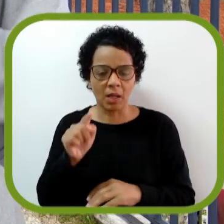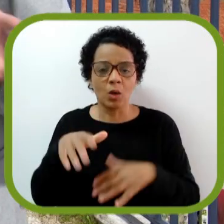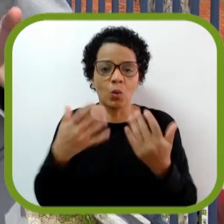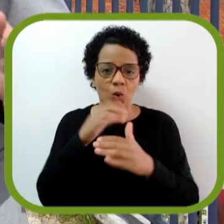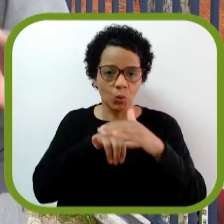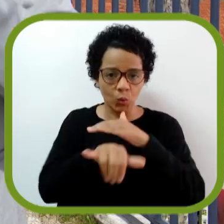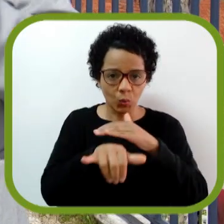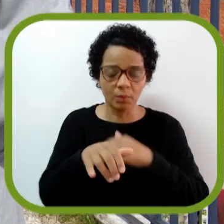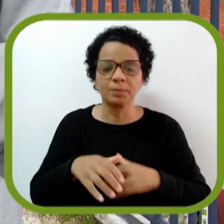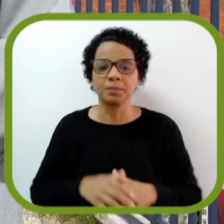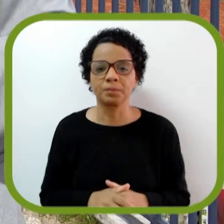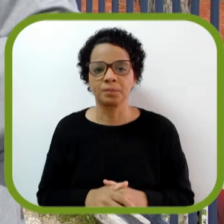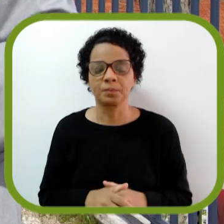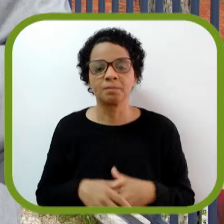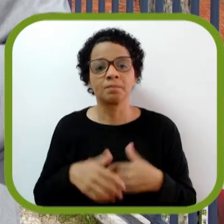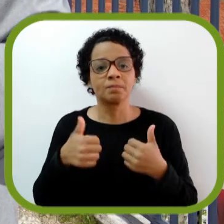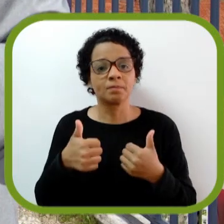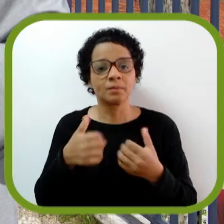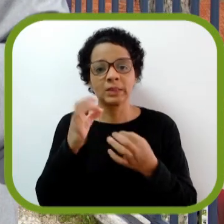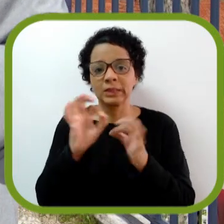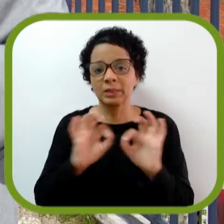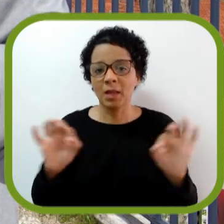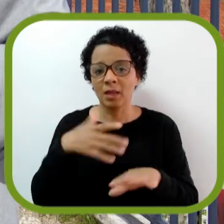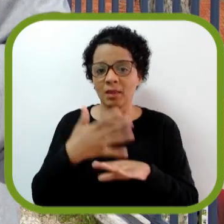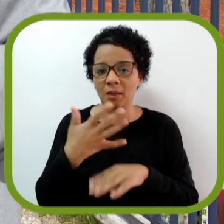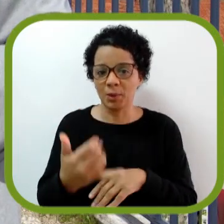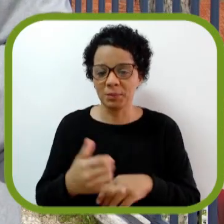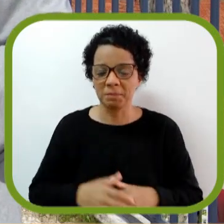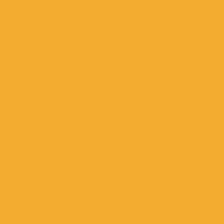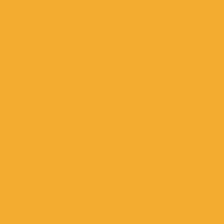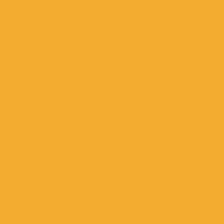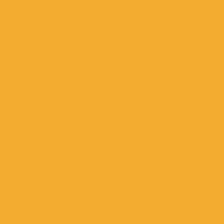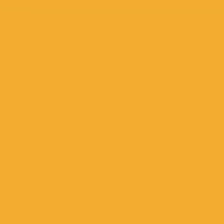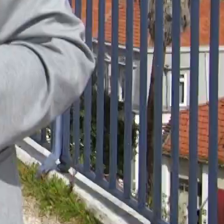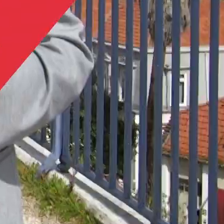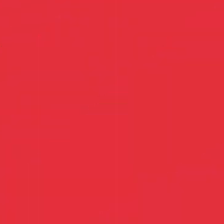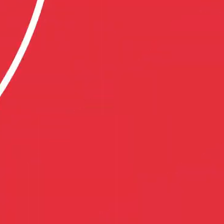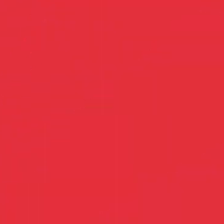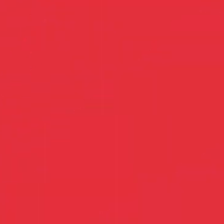Play ou no YouTube em E2 ESCS. Tenham uma excelente semana. Até breve.